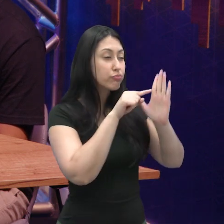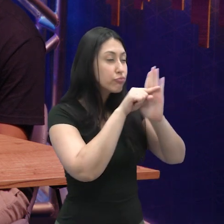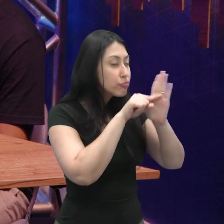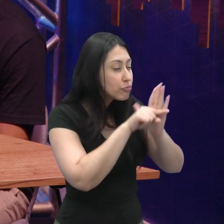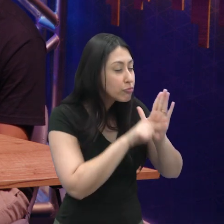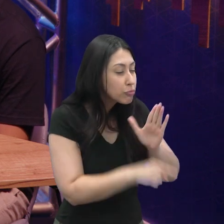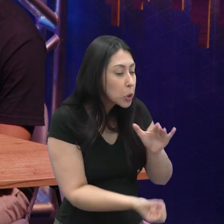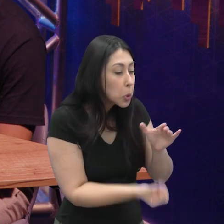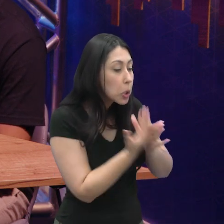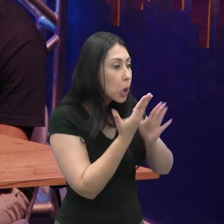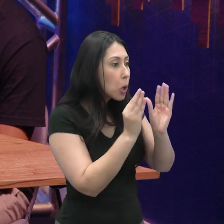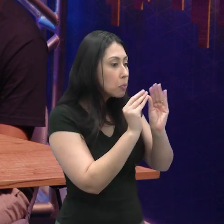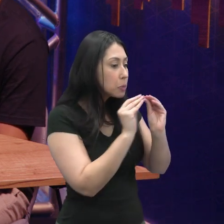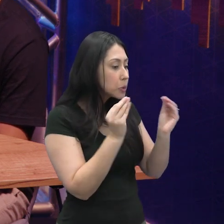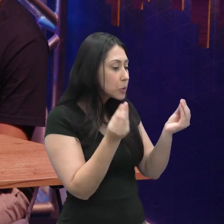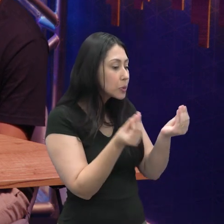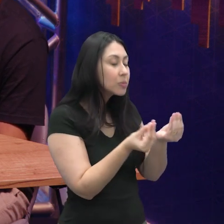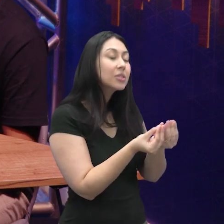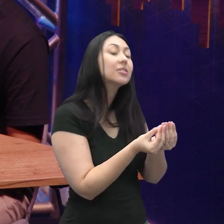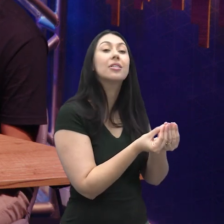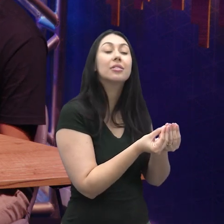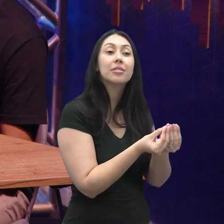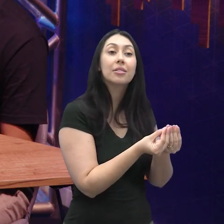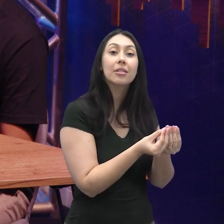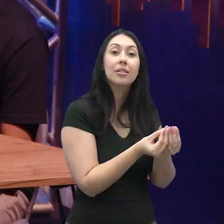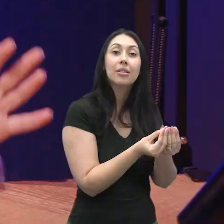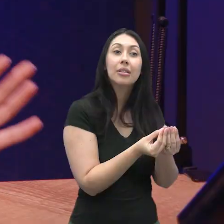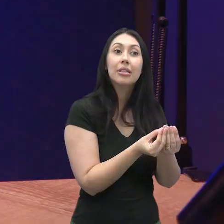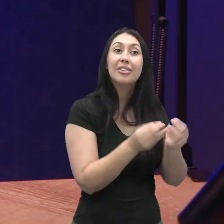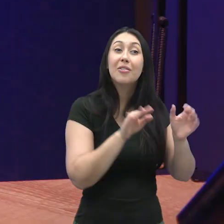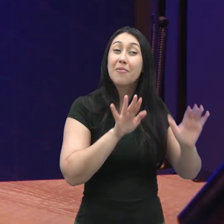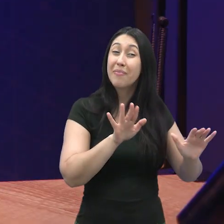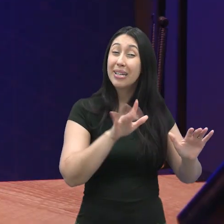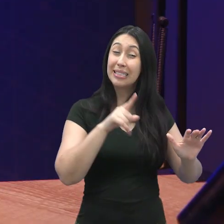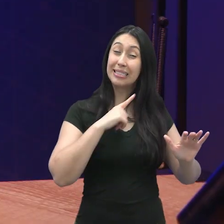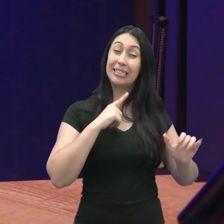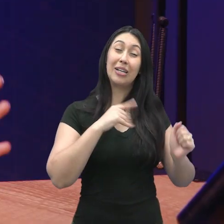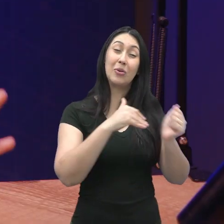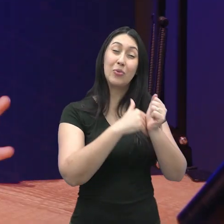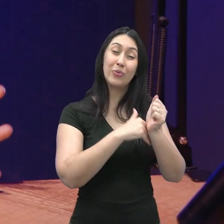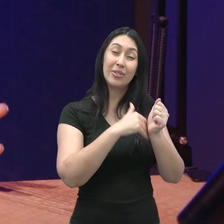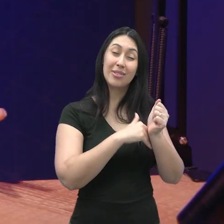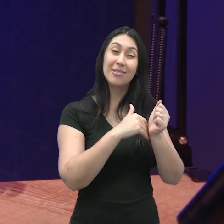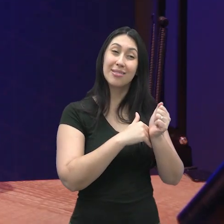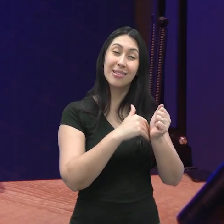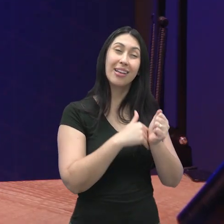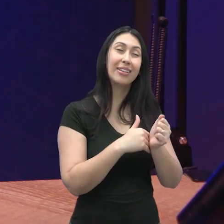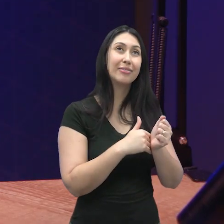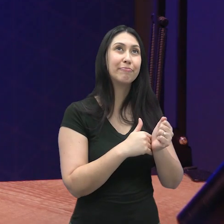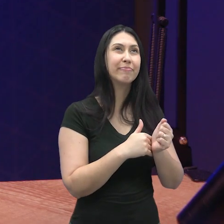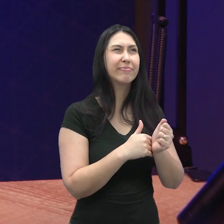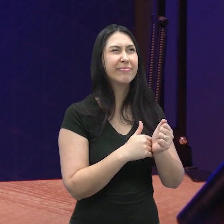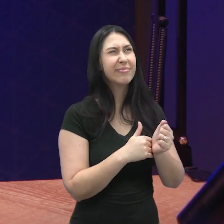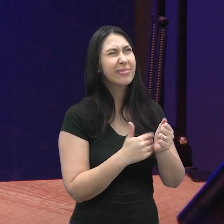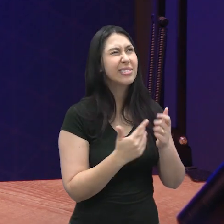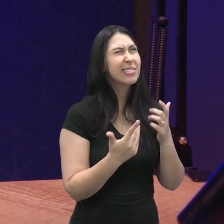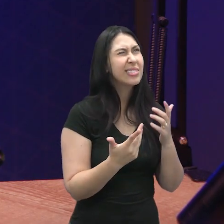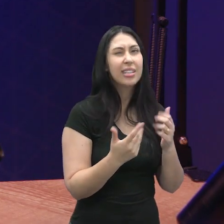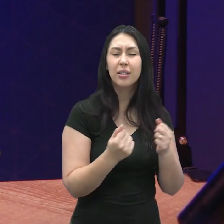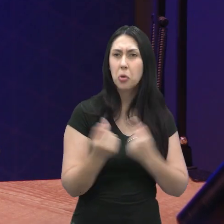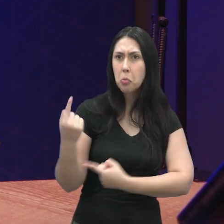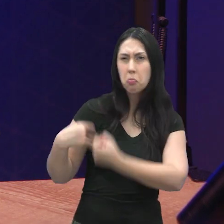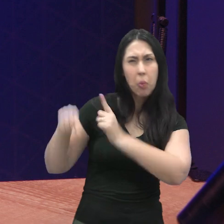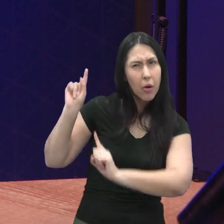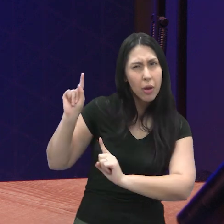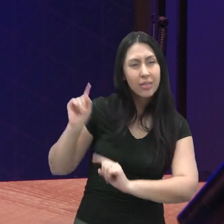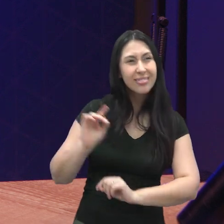substância que promete, então, não... Só que tem um segredo aí, né? Na verdade, um